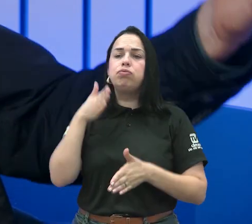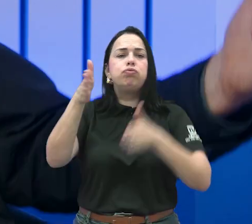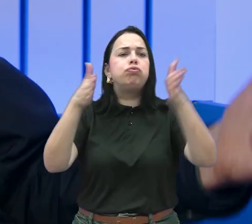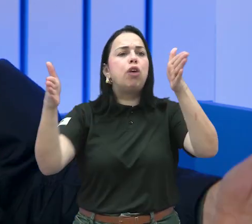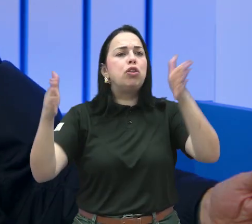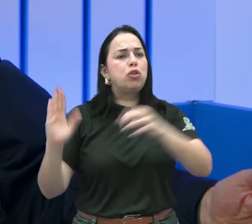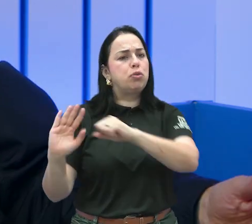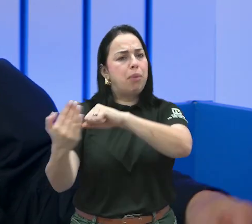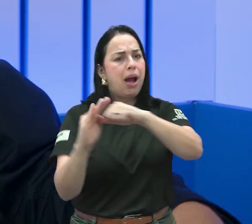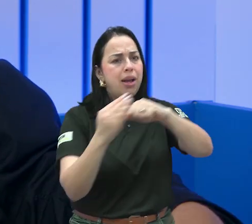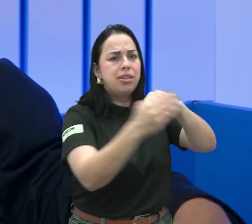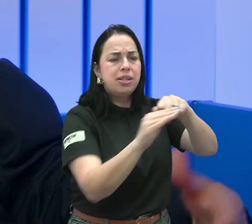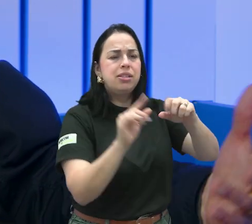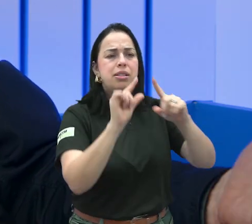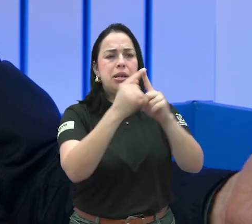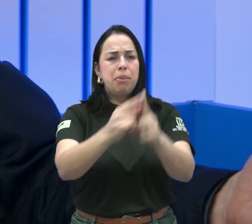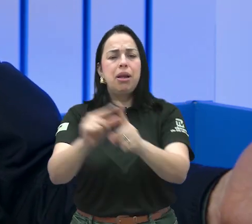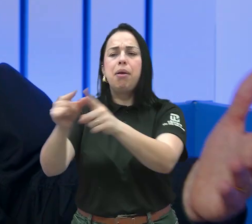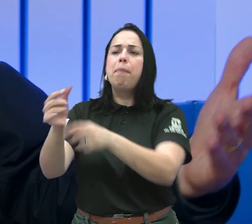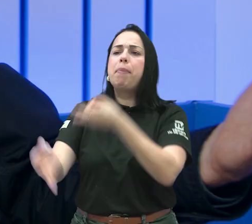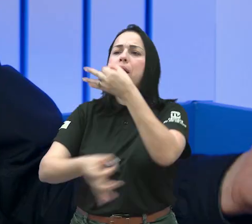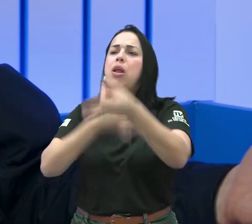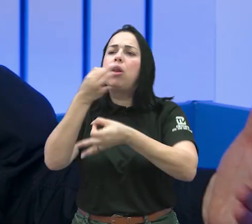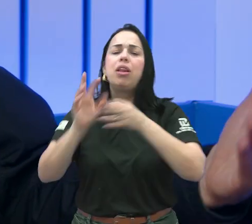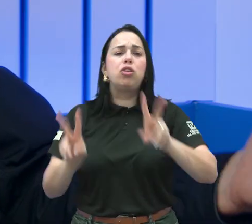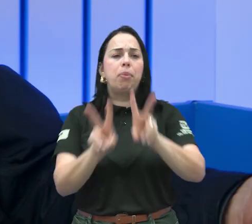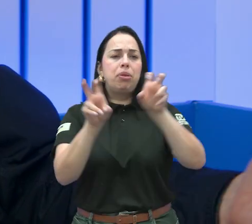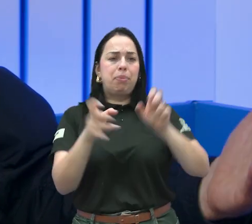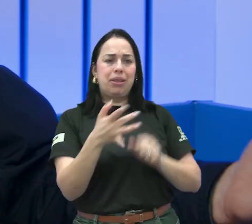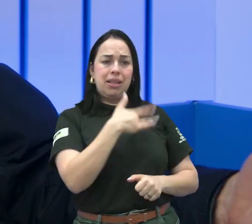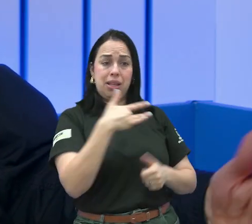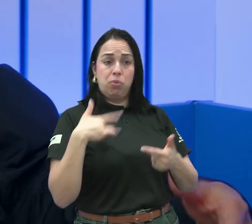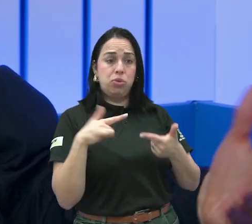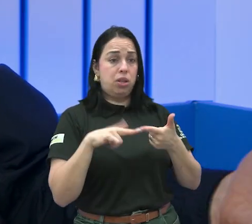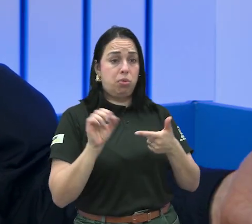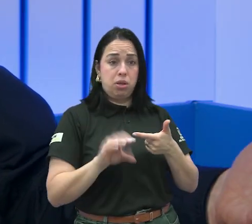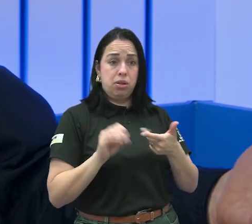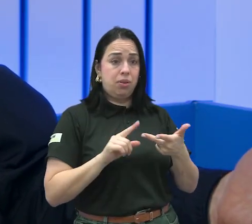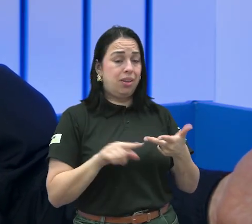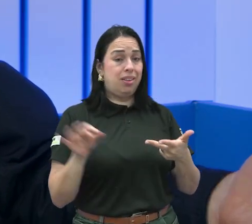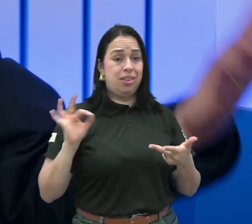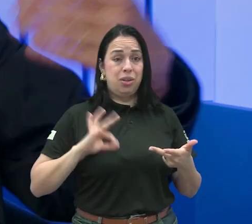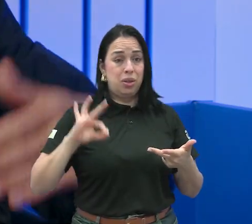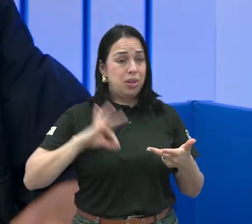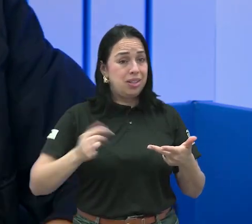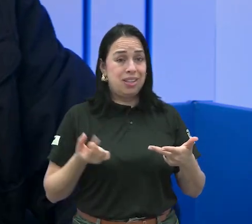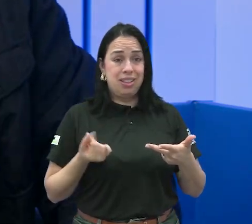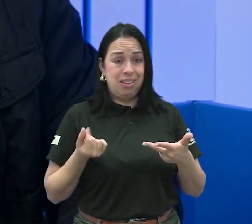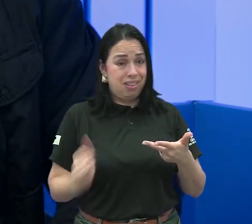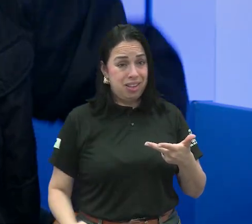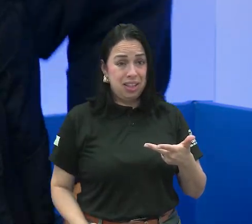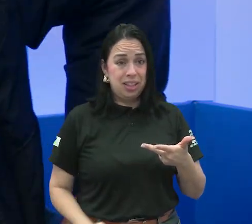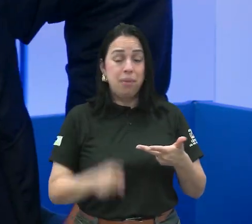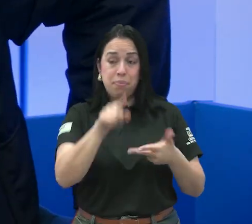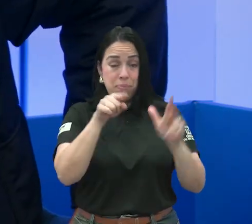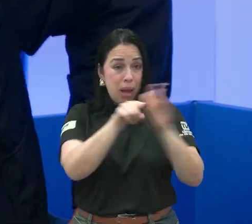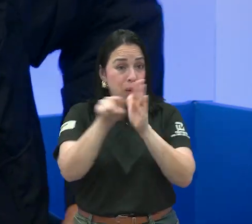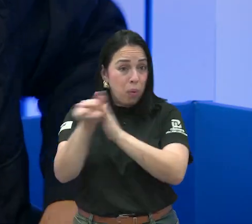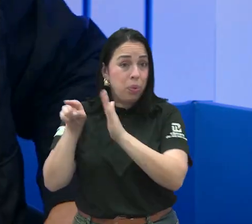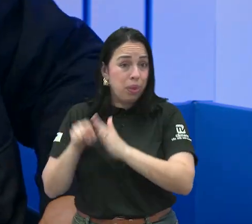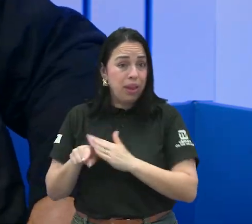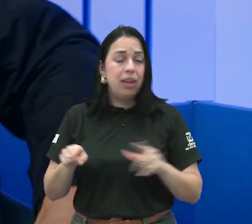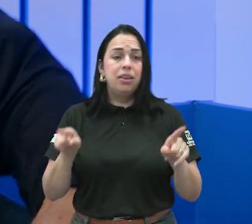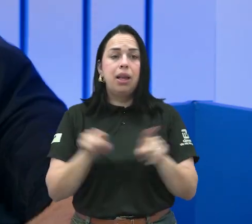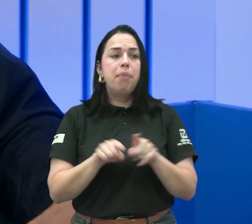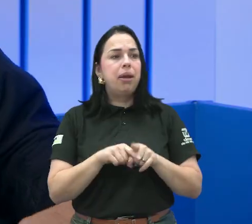bairros periféricos, né, de o que eles acham da saúde, da educação e da renda. Sem falar da precarização do mundo do